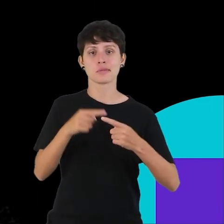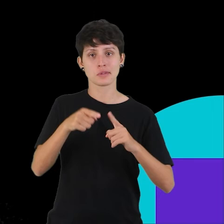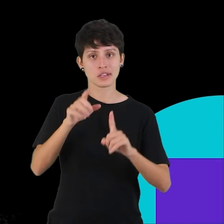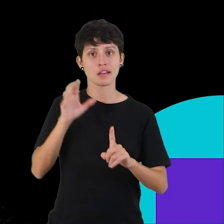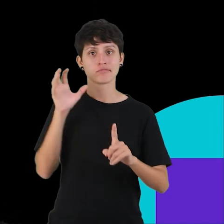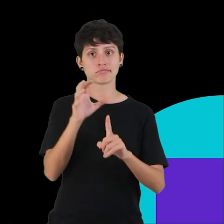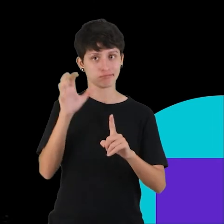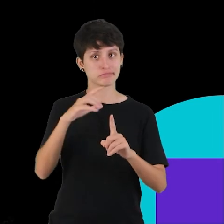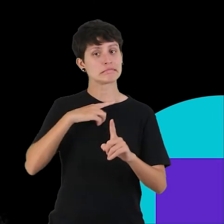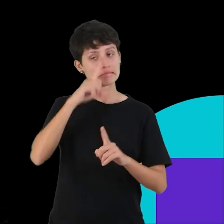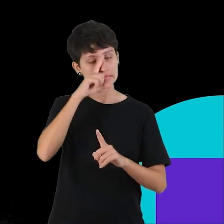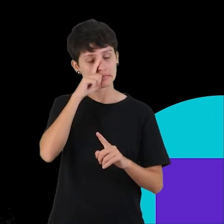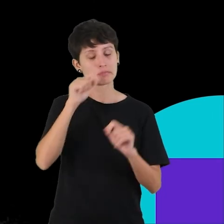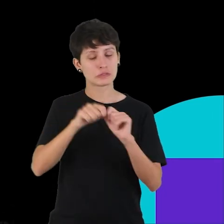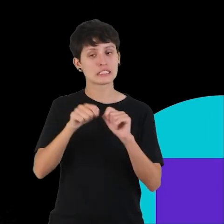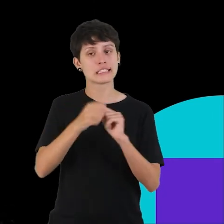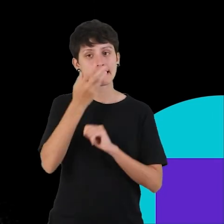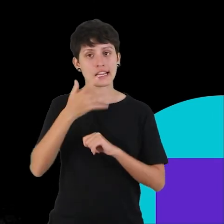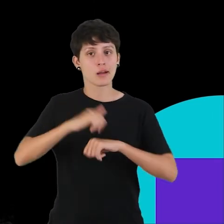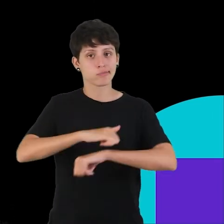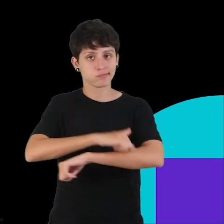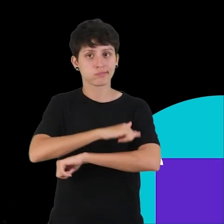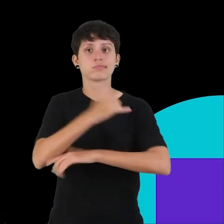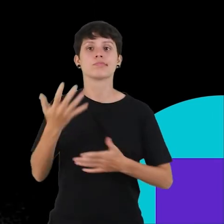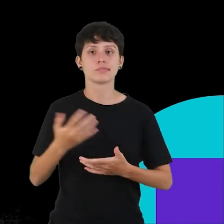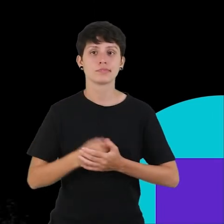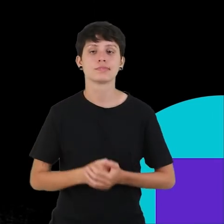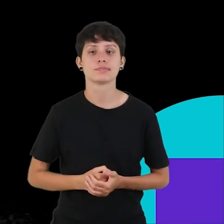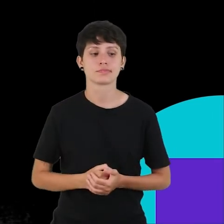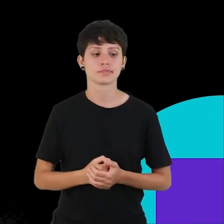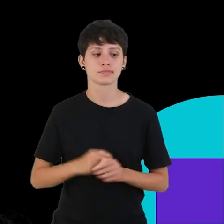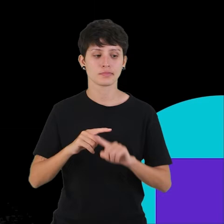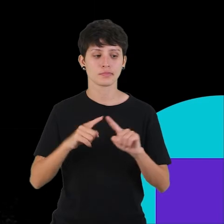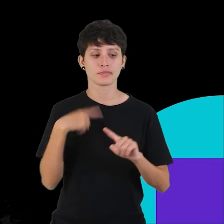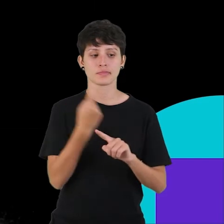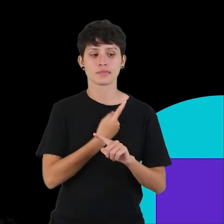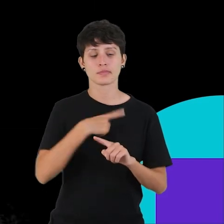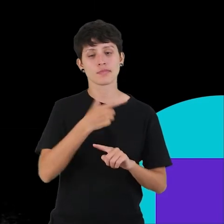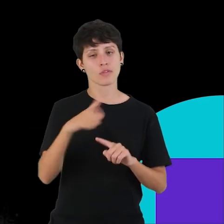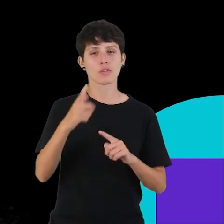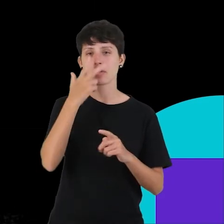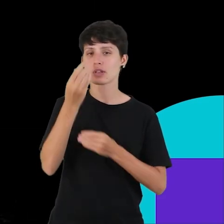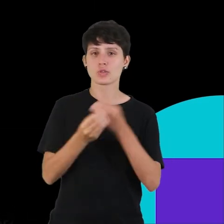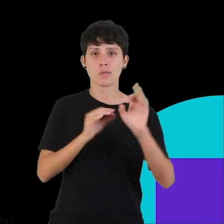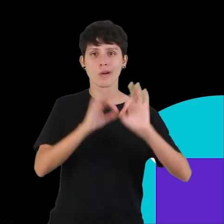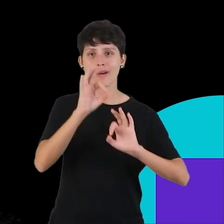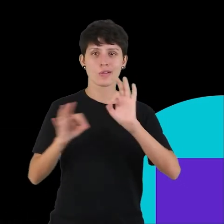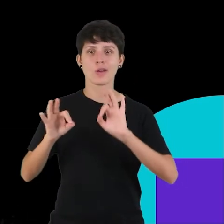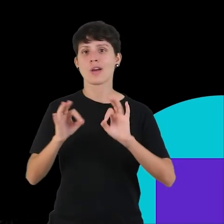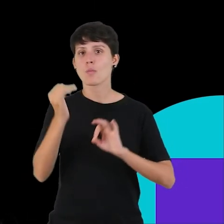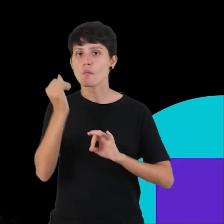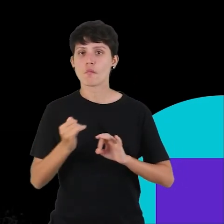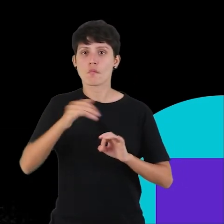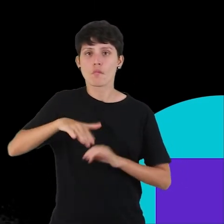Mas problemas de saúde pública para resolver, então aqui tem um impacto sistêmico, né? Então, todo mundo acaba pagando por isso, todo mundo paga,